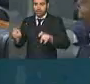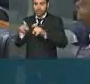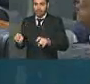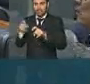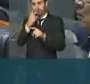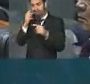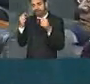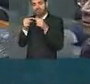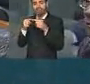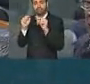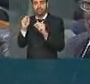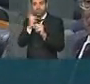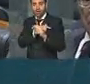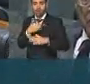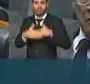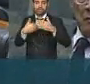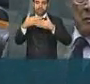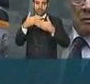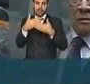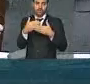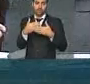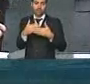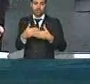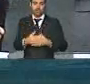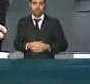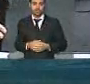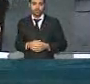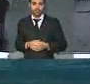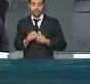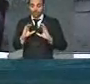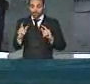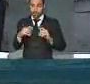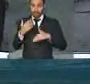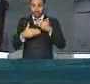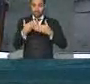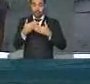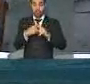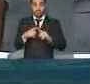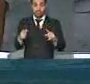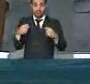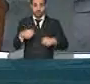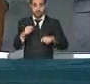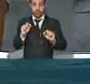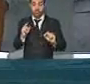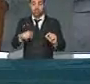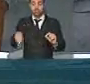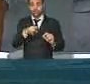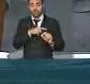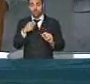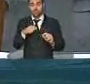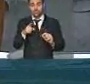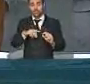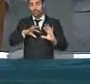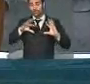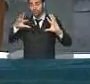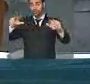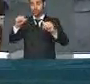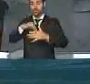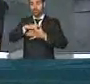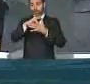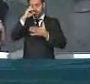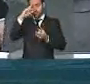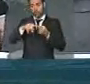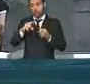que caracterizaria um avanço é evidente que é um avanço mas era preciso que nós contássemos com a concordância dos